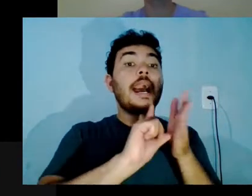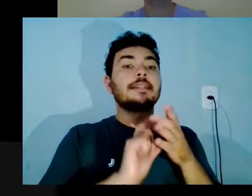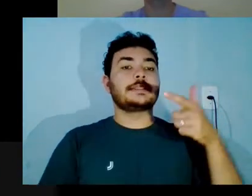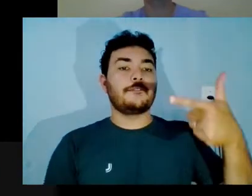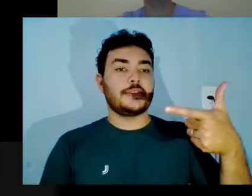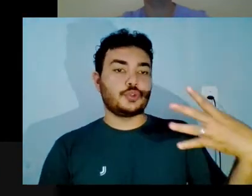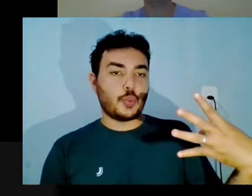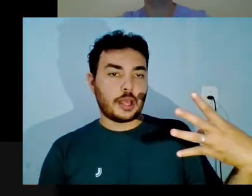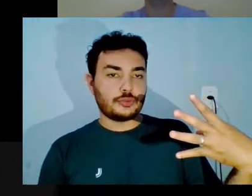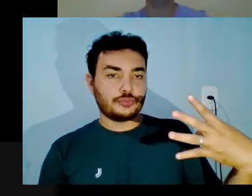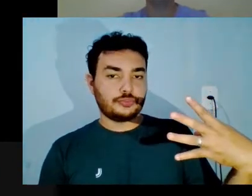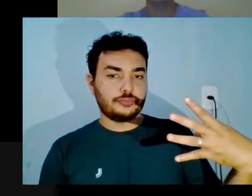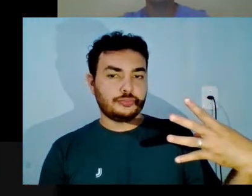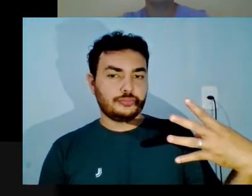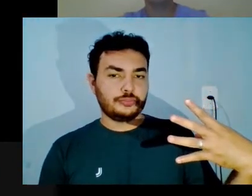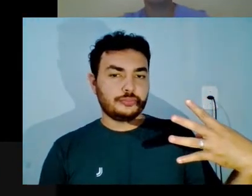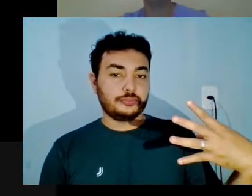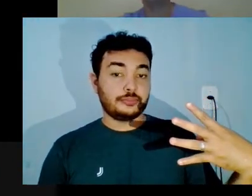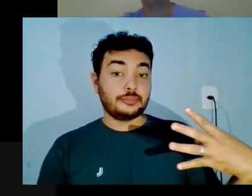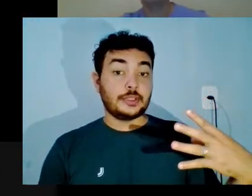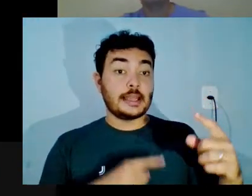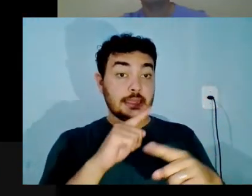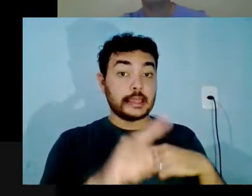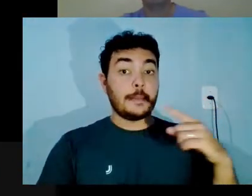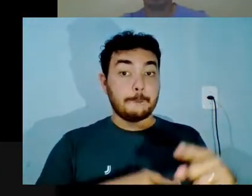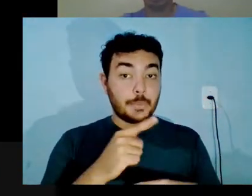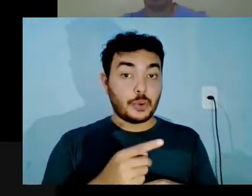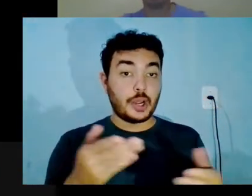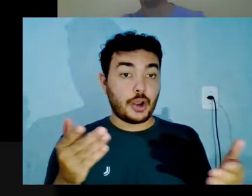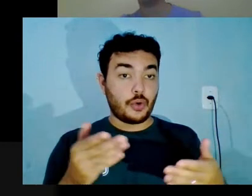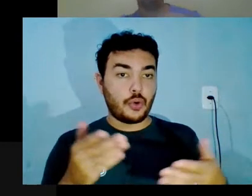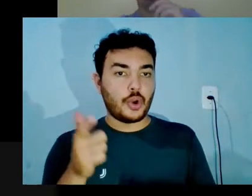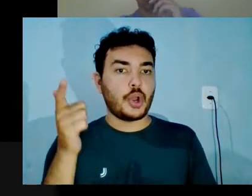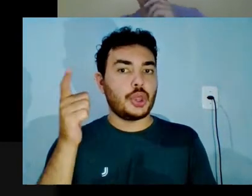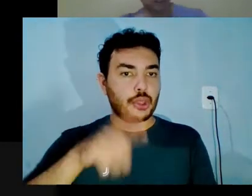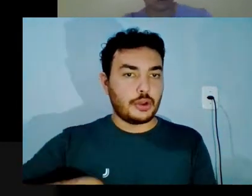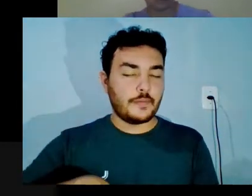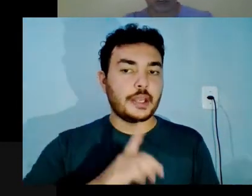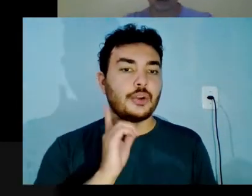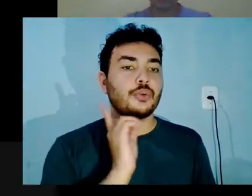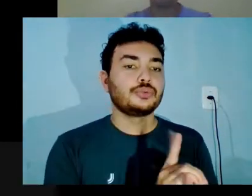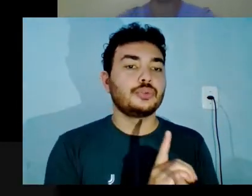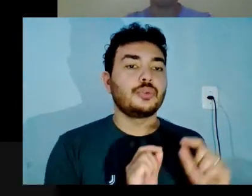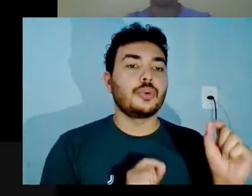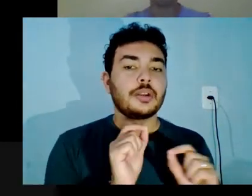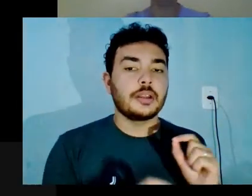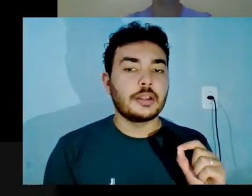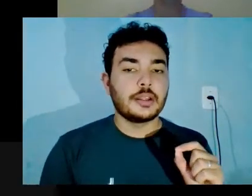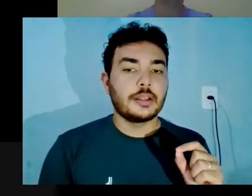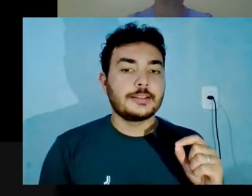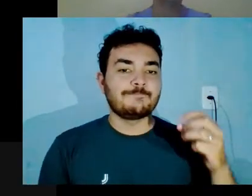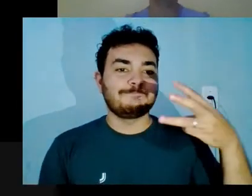24 kJ por mol, uma diferença bem grande. Depois, agora, com essa nova equação de onda, eles encontraram um valor